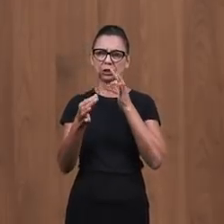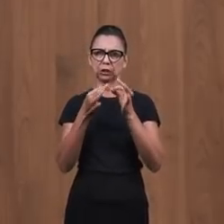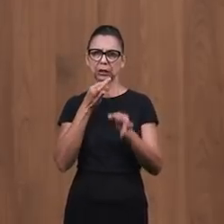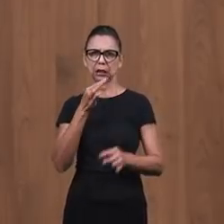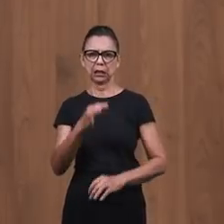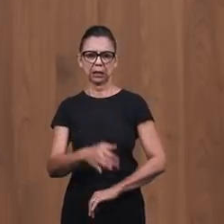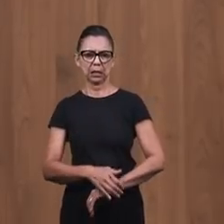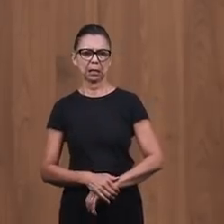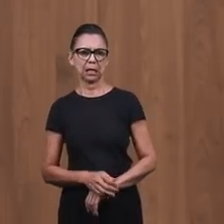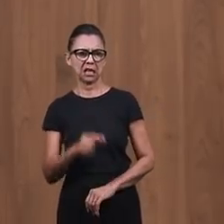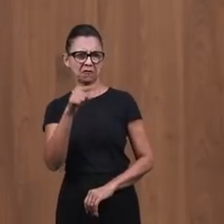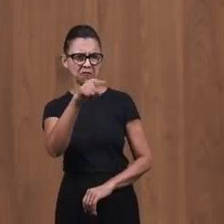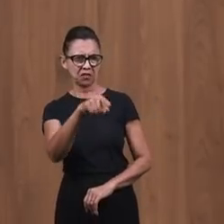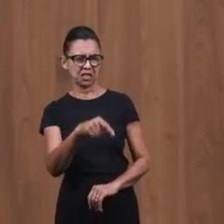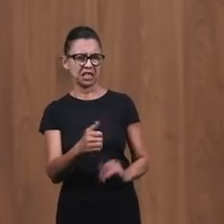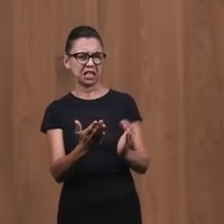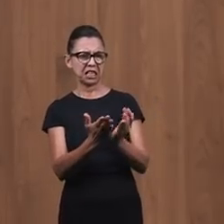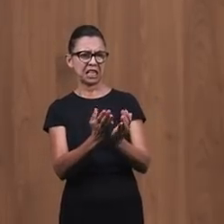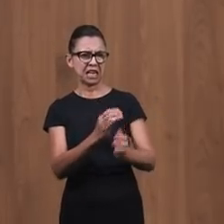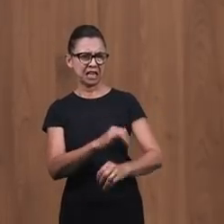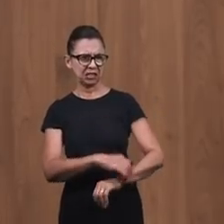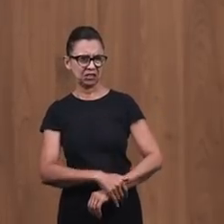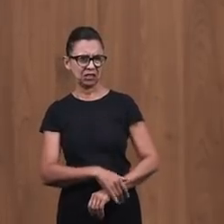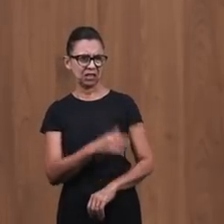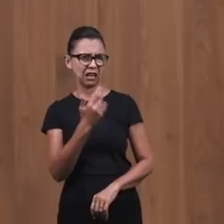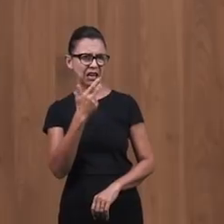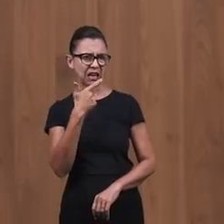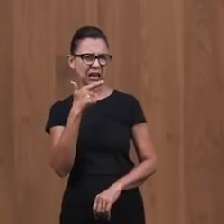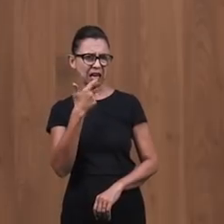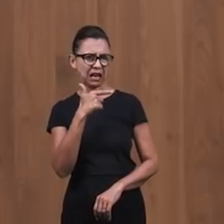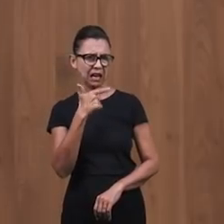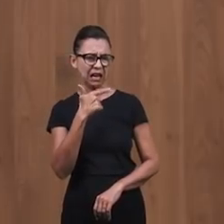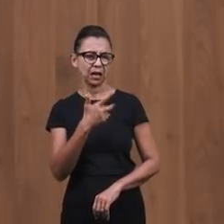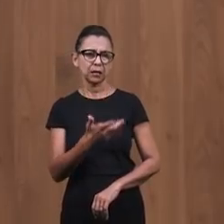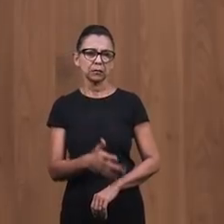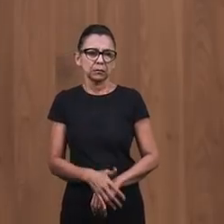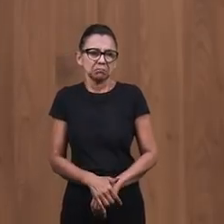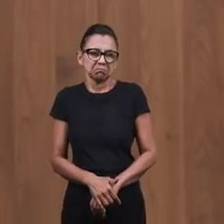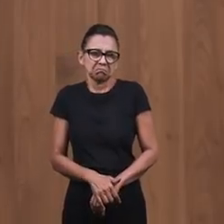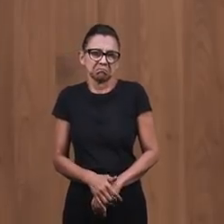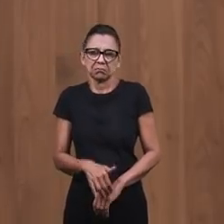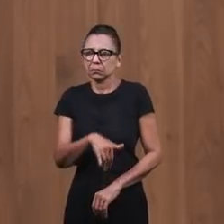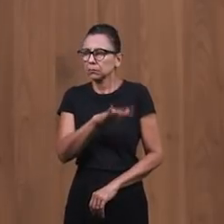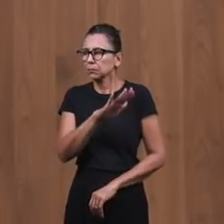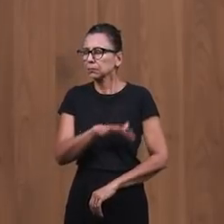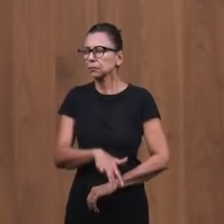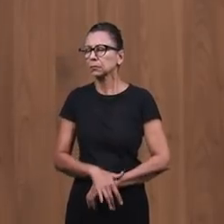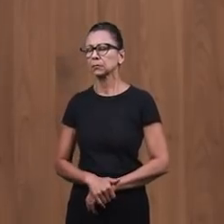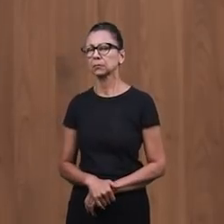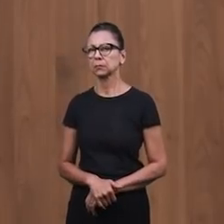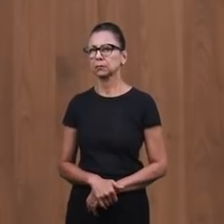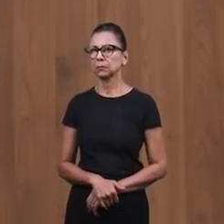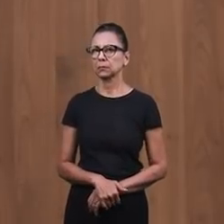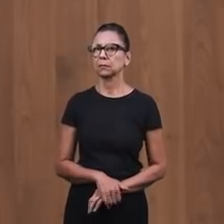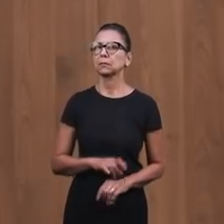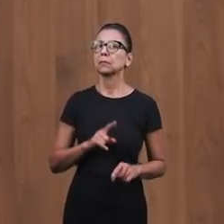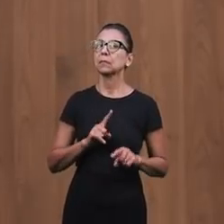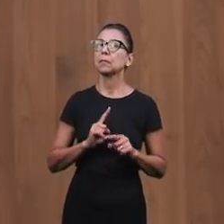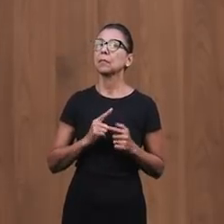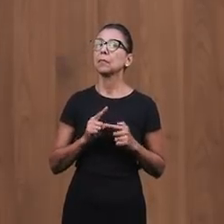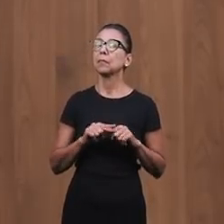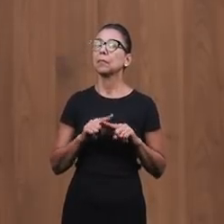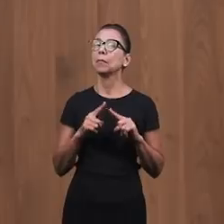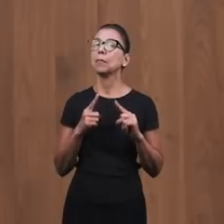nos criticarem pela nossa postura, pela nossa posição de servo. Mas, intermediários, a